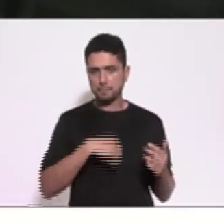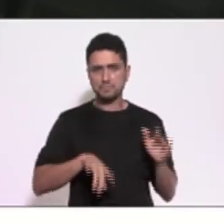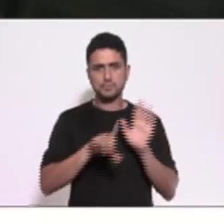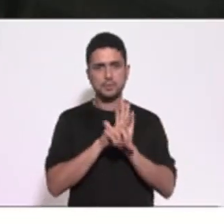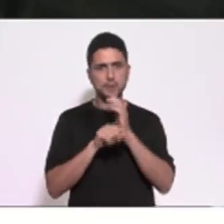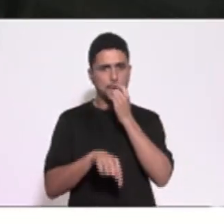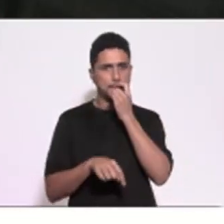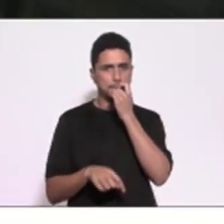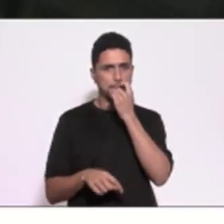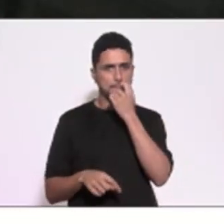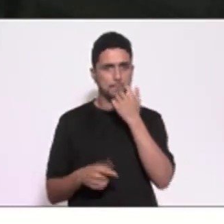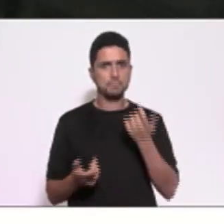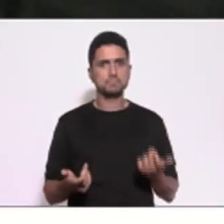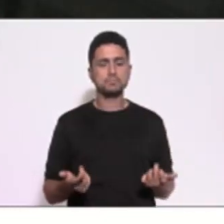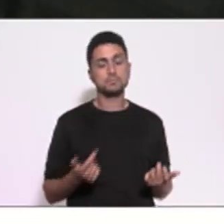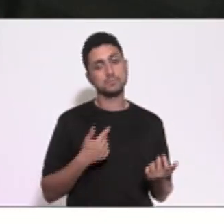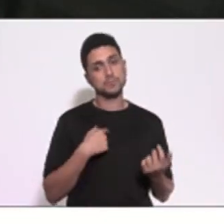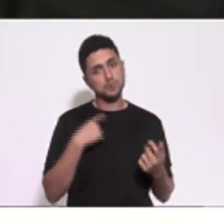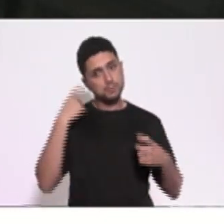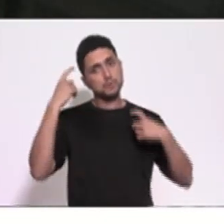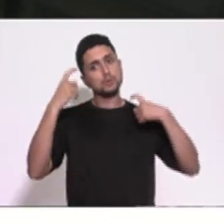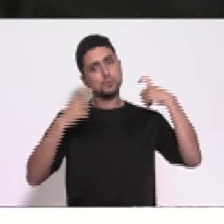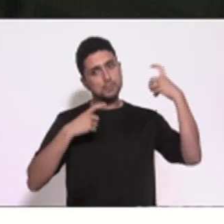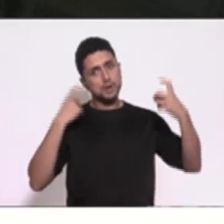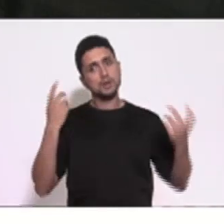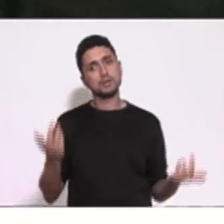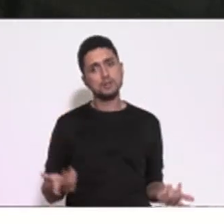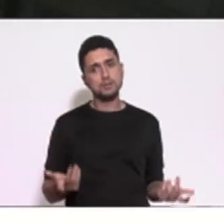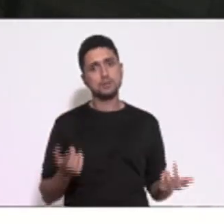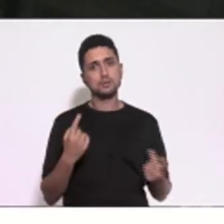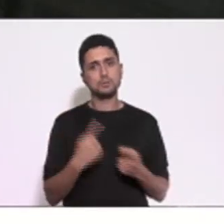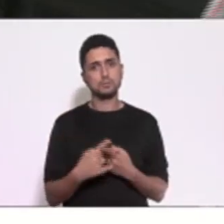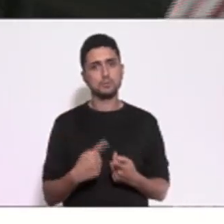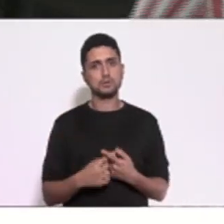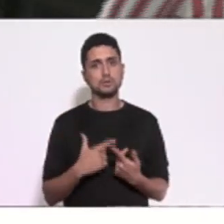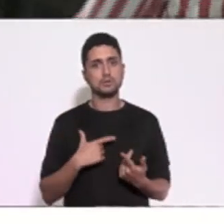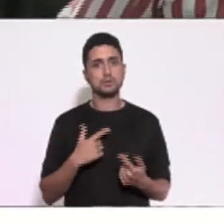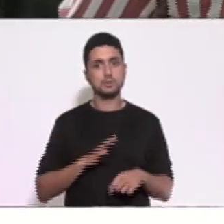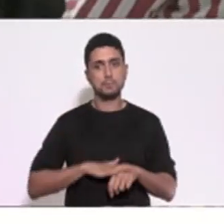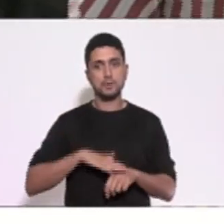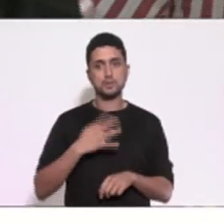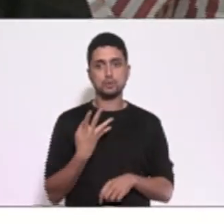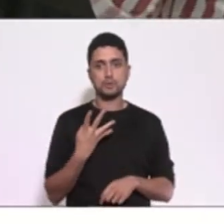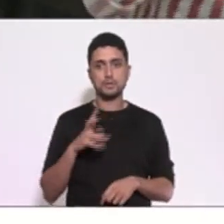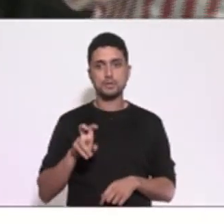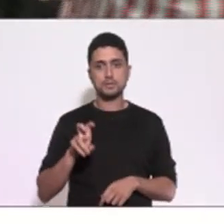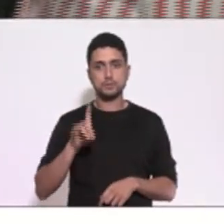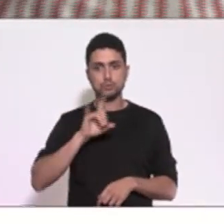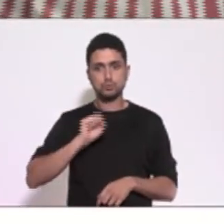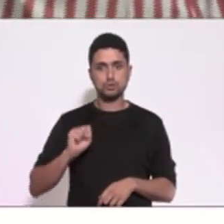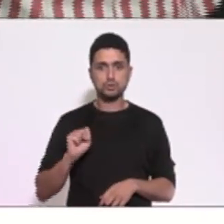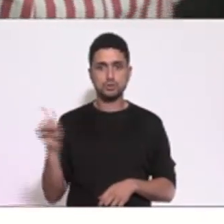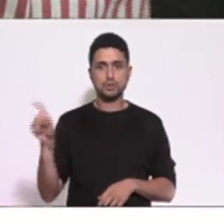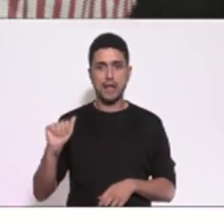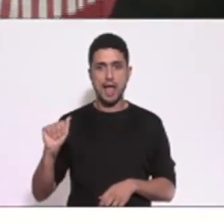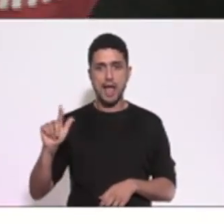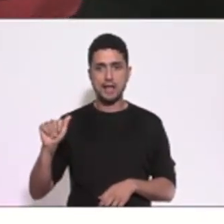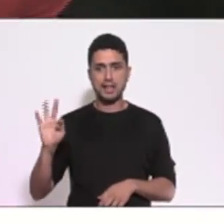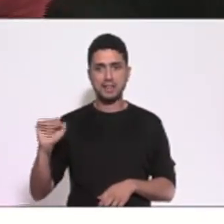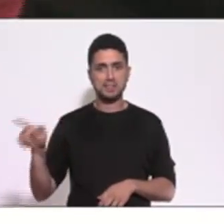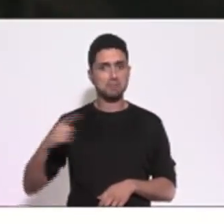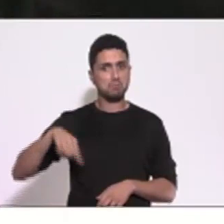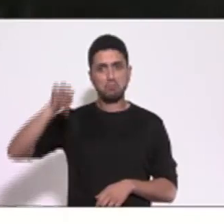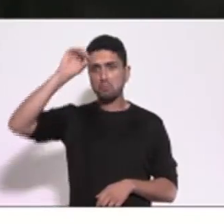legislação. Isso me deixa muito preocupada, afinal de contas são mais de 45 dias, sem sabermos